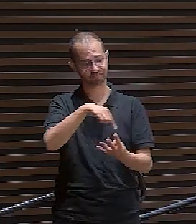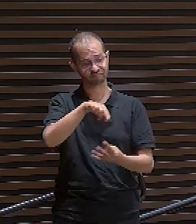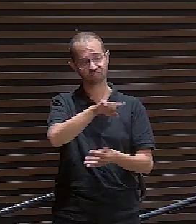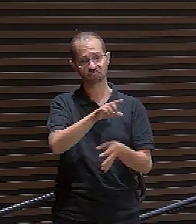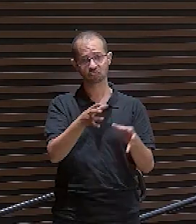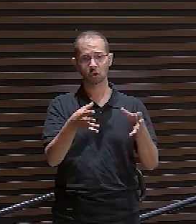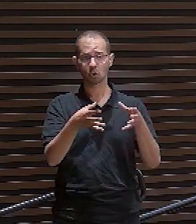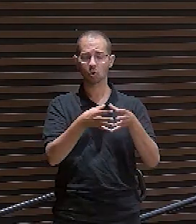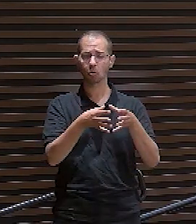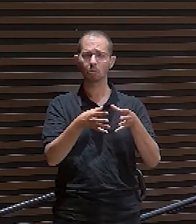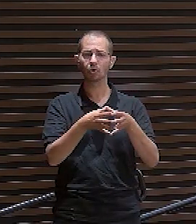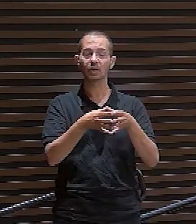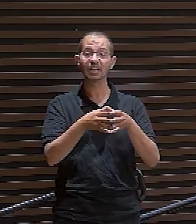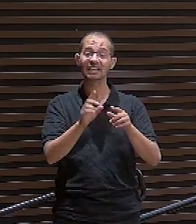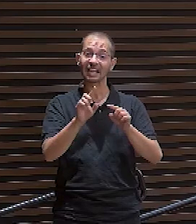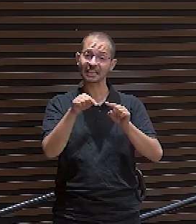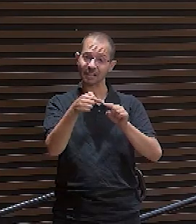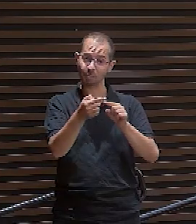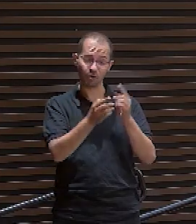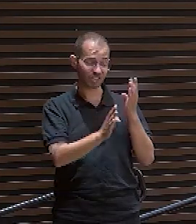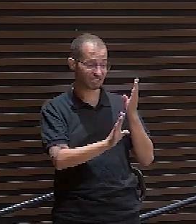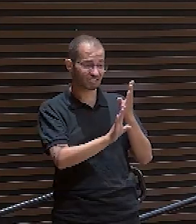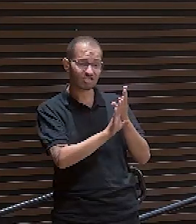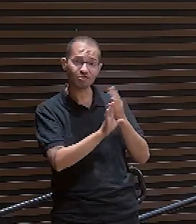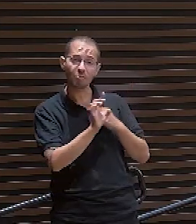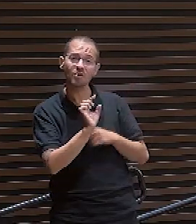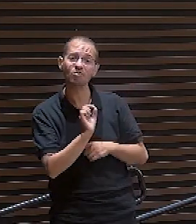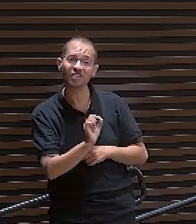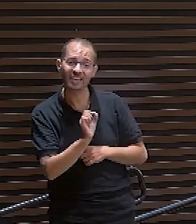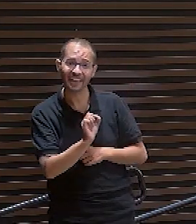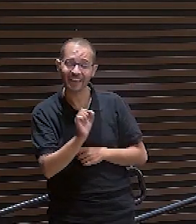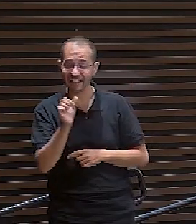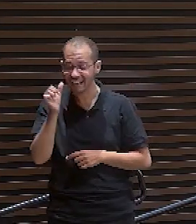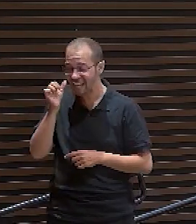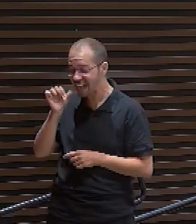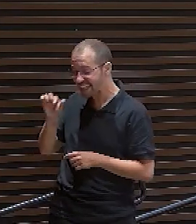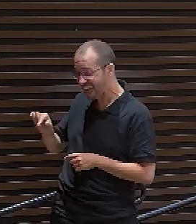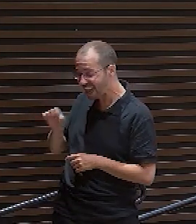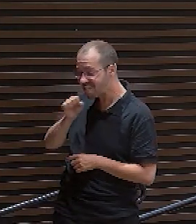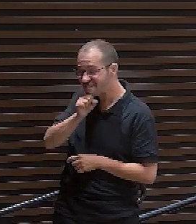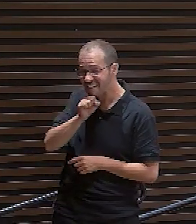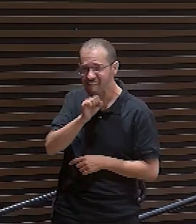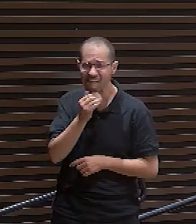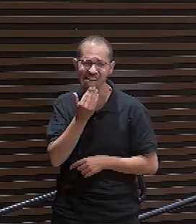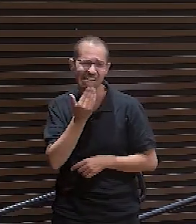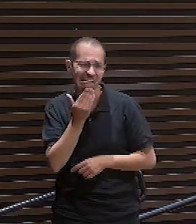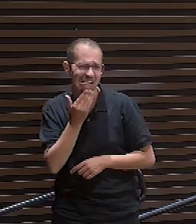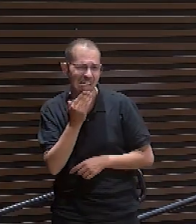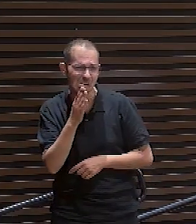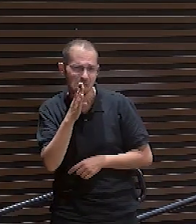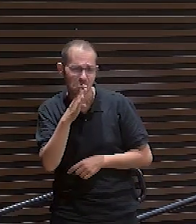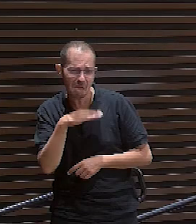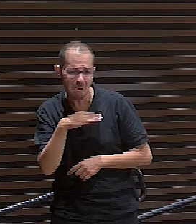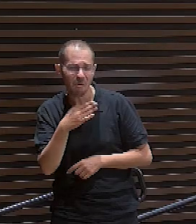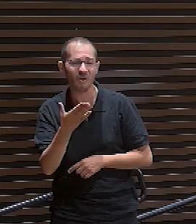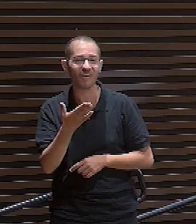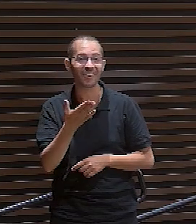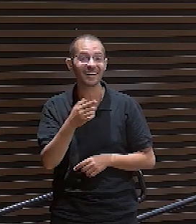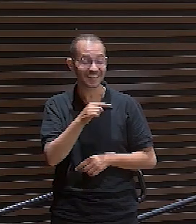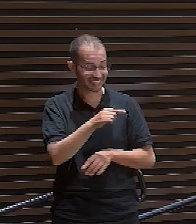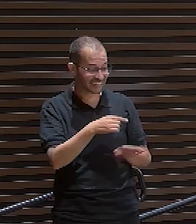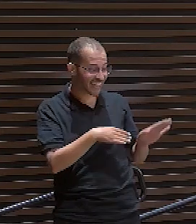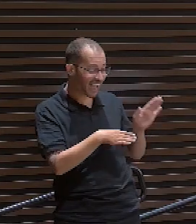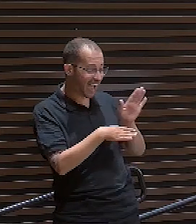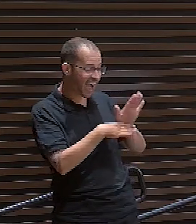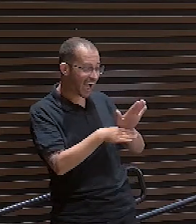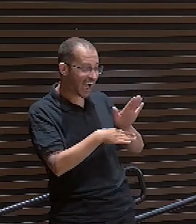E aí foram descobrir que aquela velhinha desafinada era a que afinava